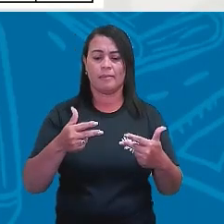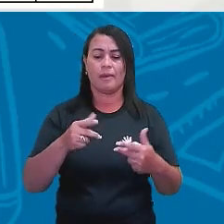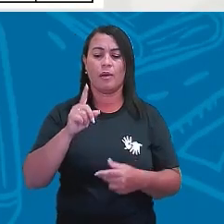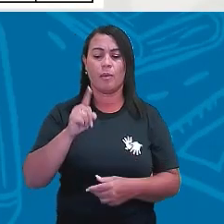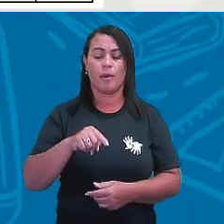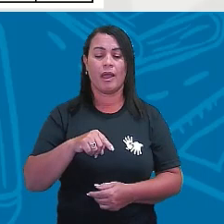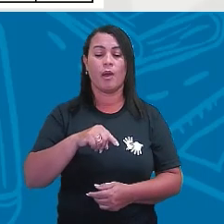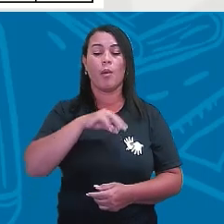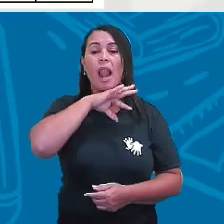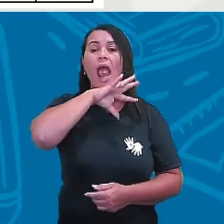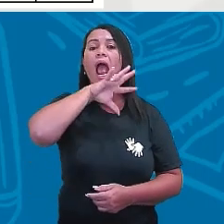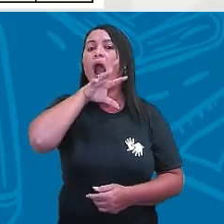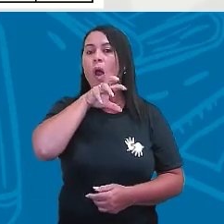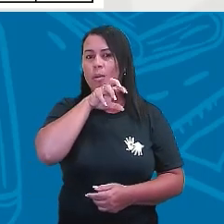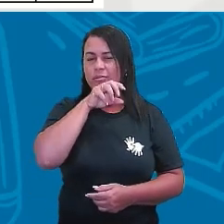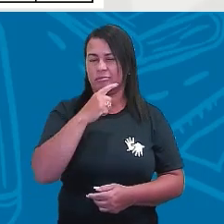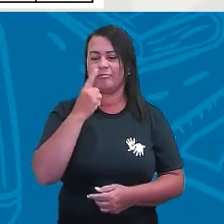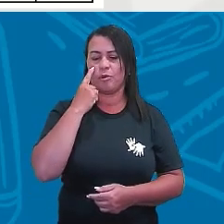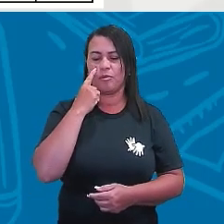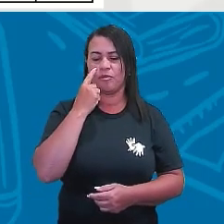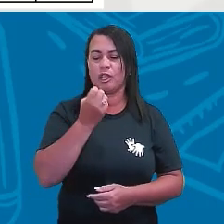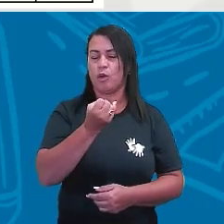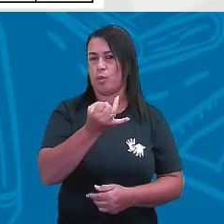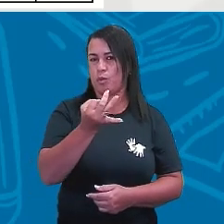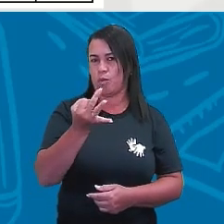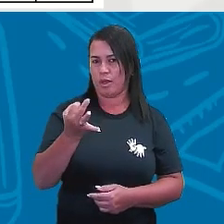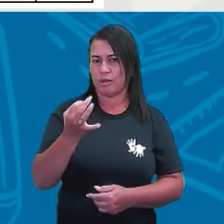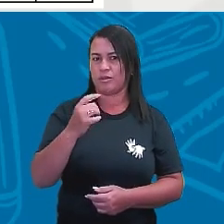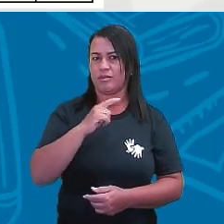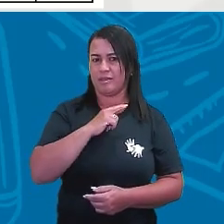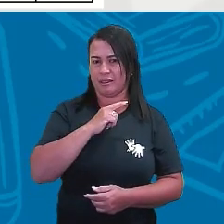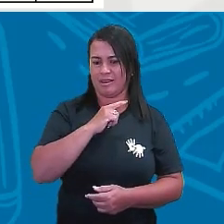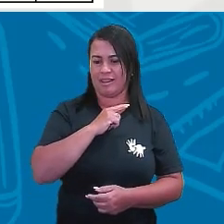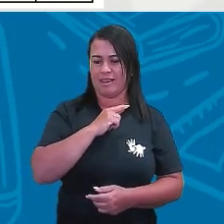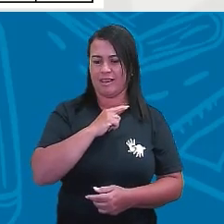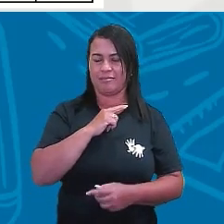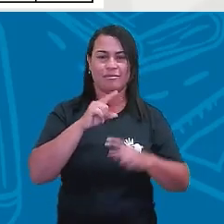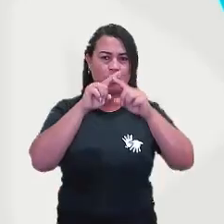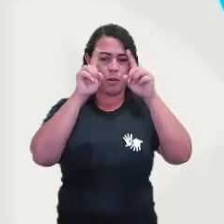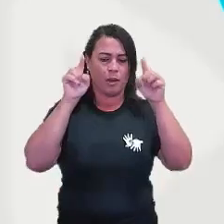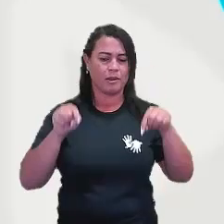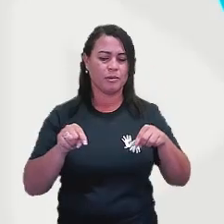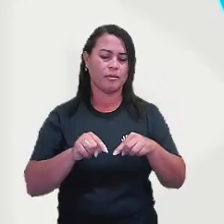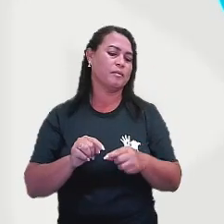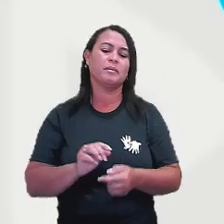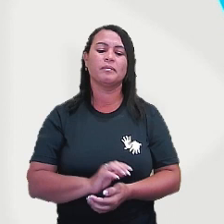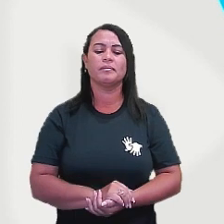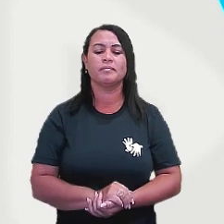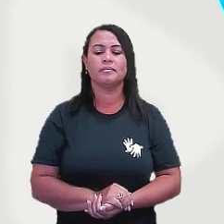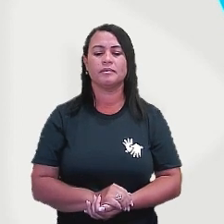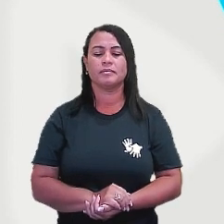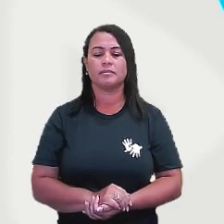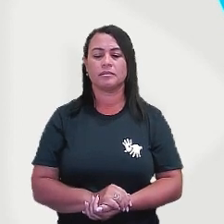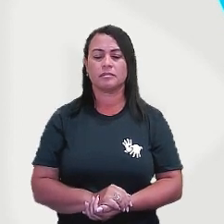o leão. Vamos contar quantos leõezinhos tem no quadro?